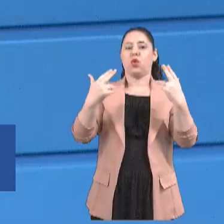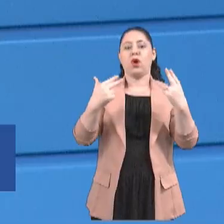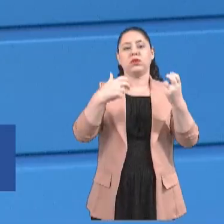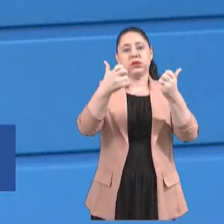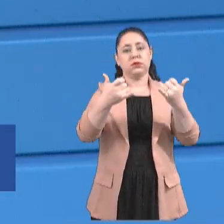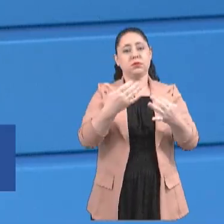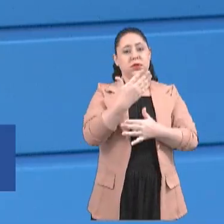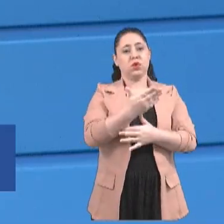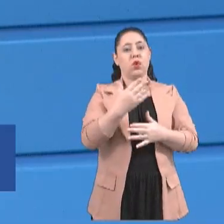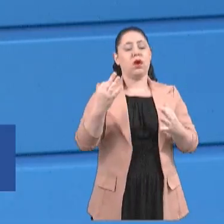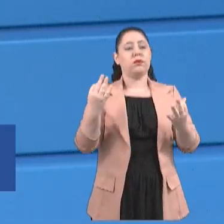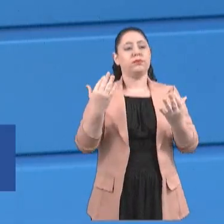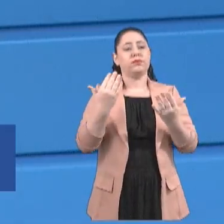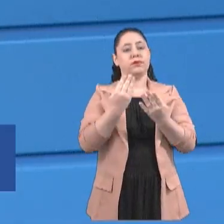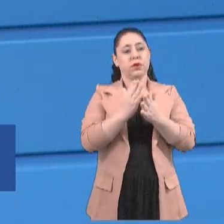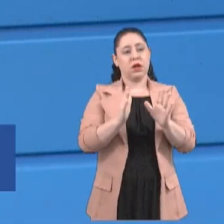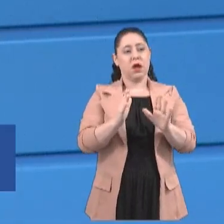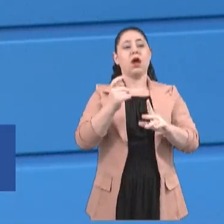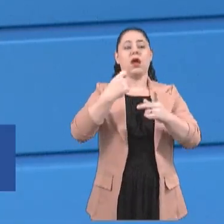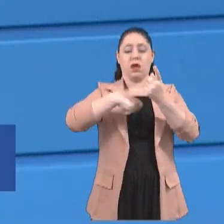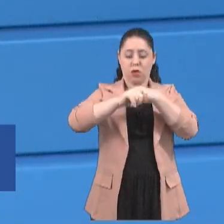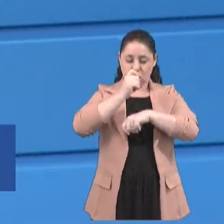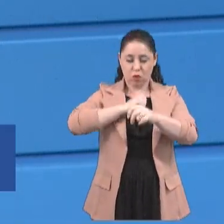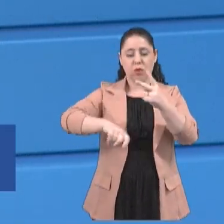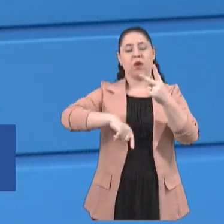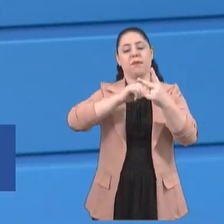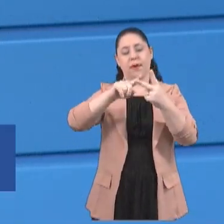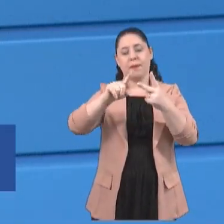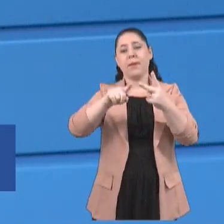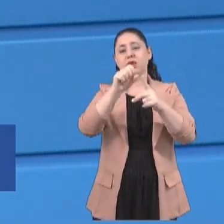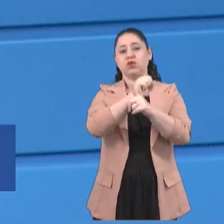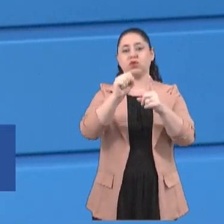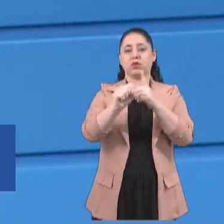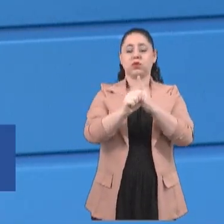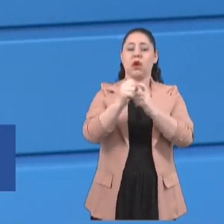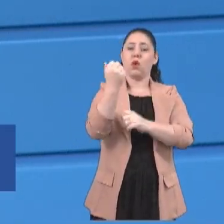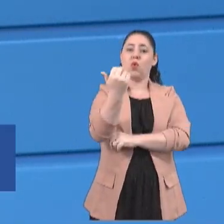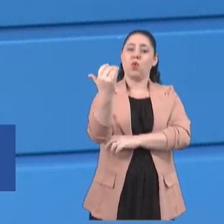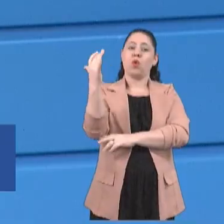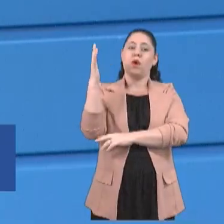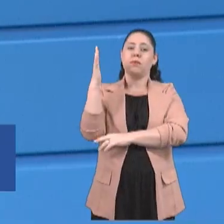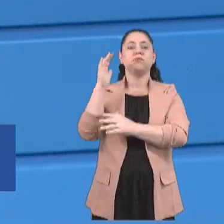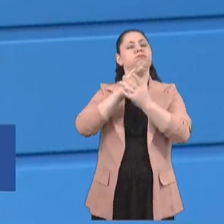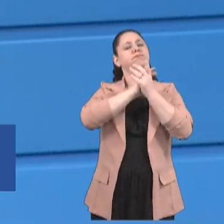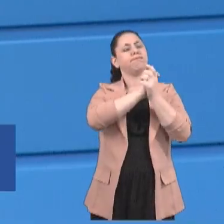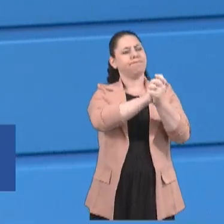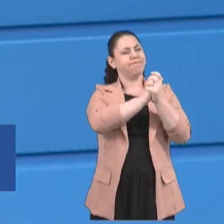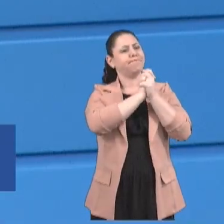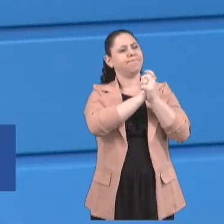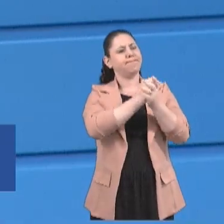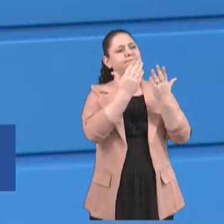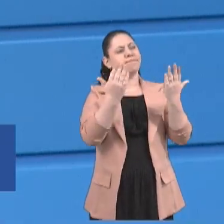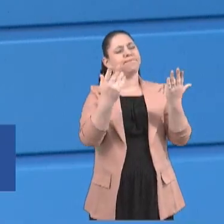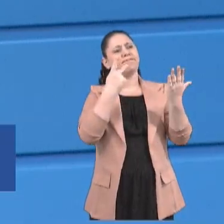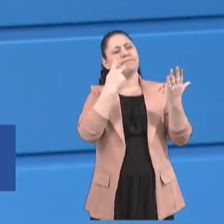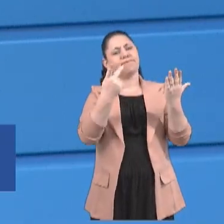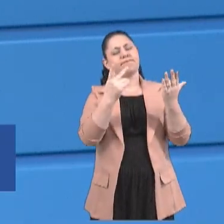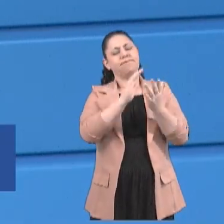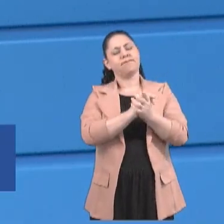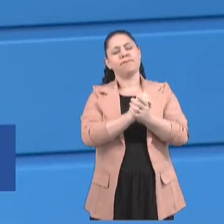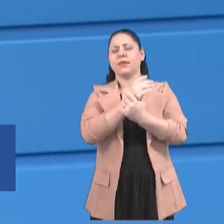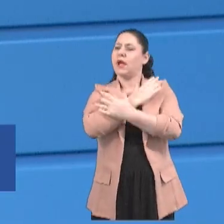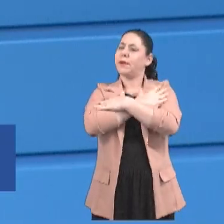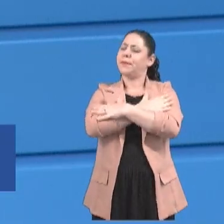Vossa Excelência, para concluir, econômico, mas também social e ambiental. Parabéns pelo pronunciamento. Um